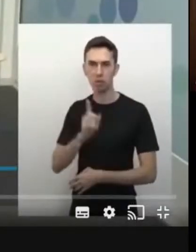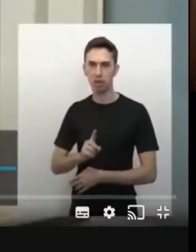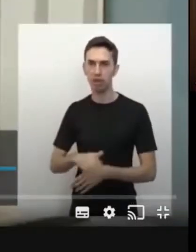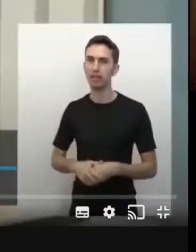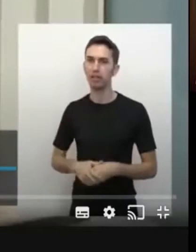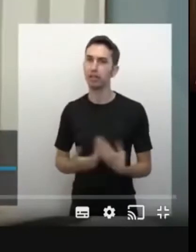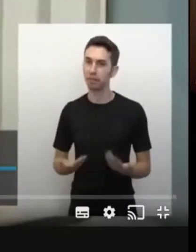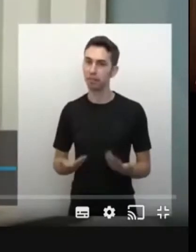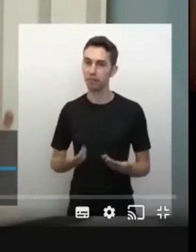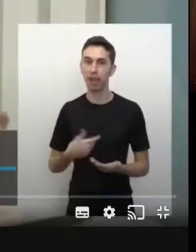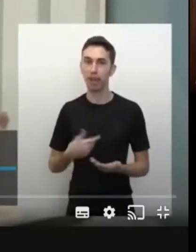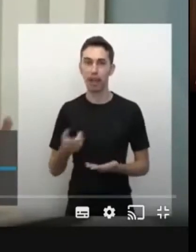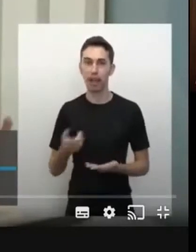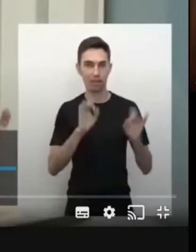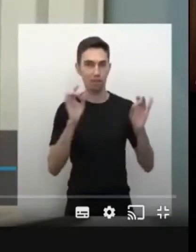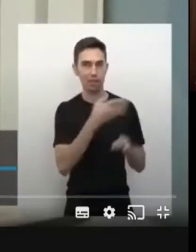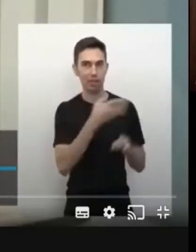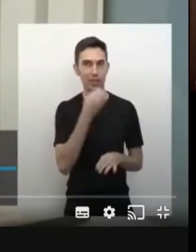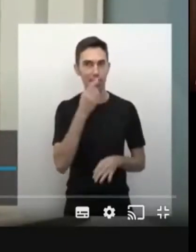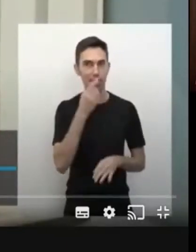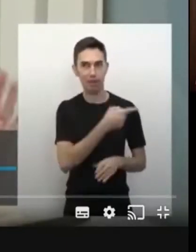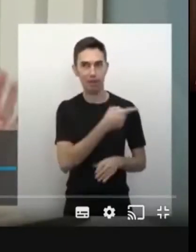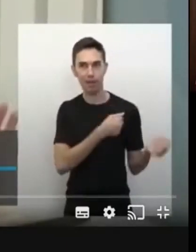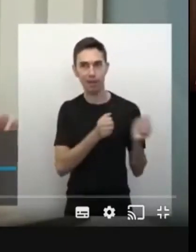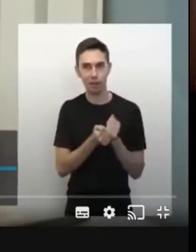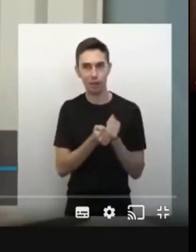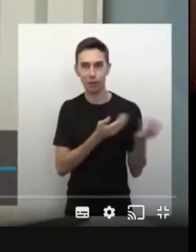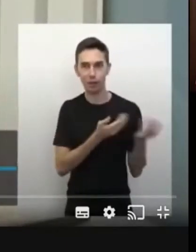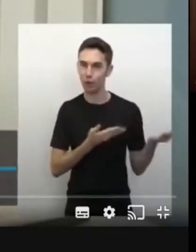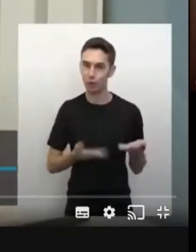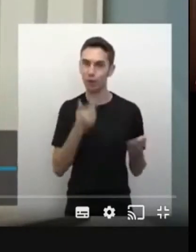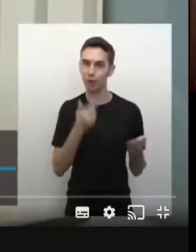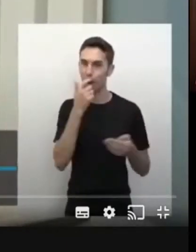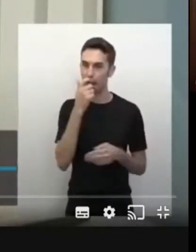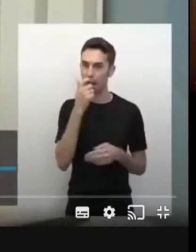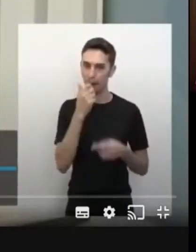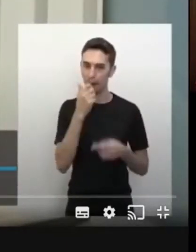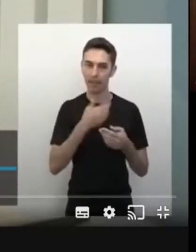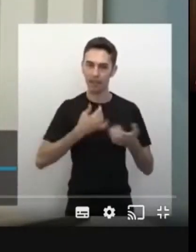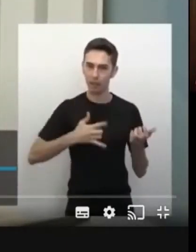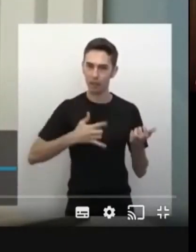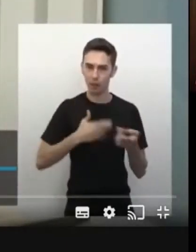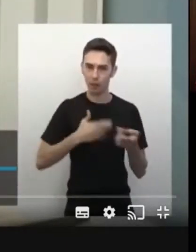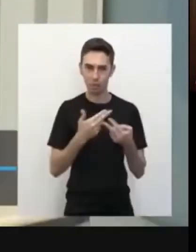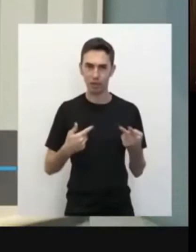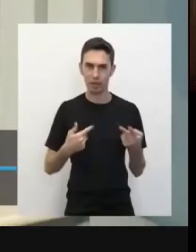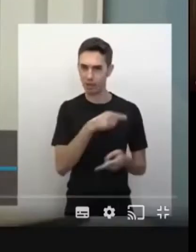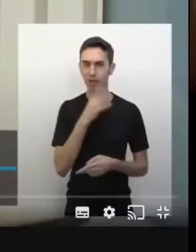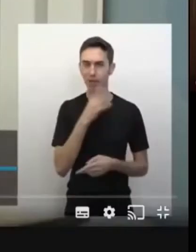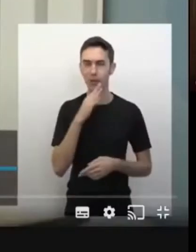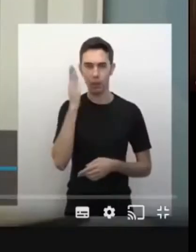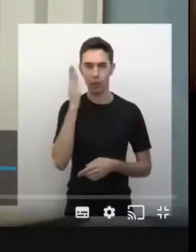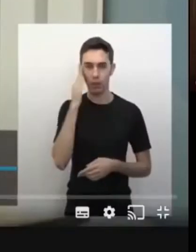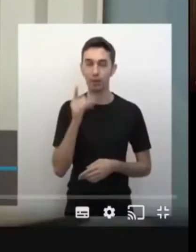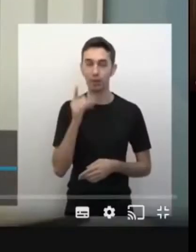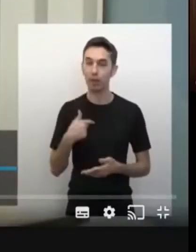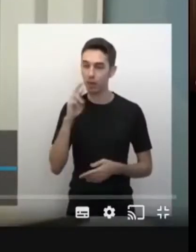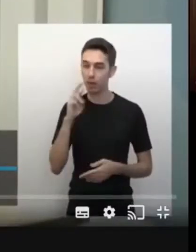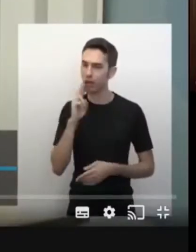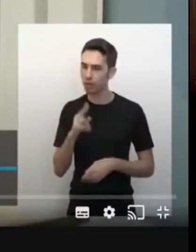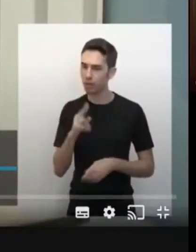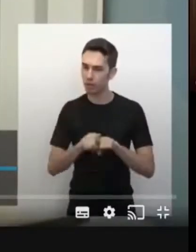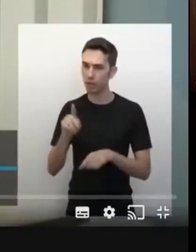ele é especialista, mais especialista que eu, assim, instrumento musical, música. Eu vi uma resposta aqui, a